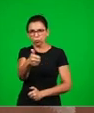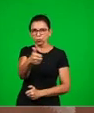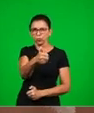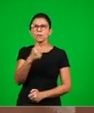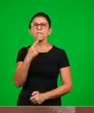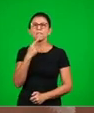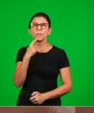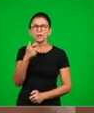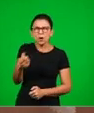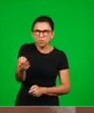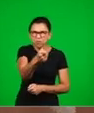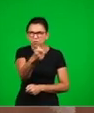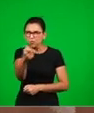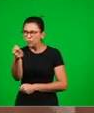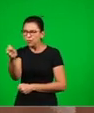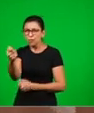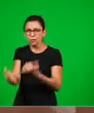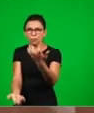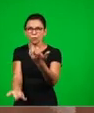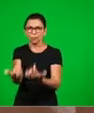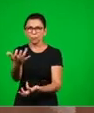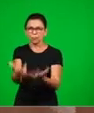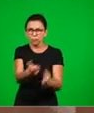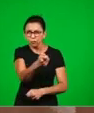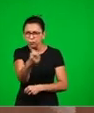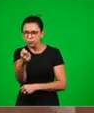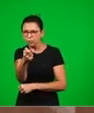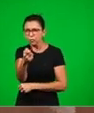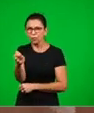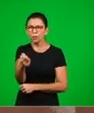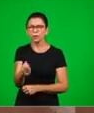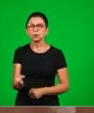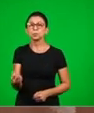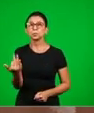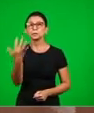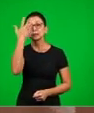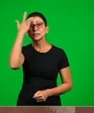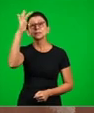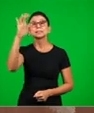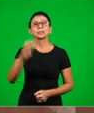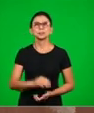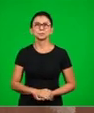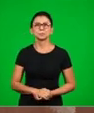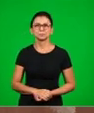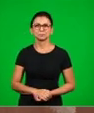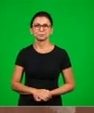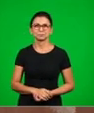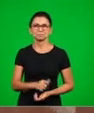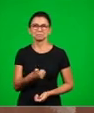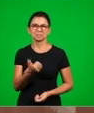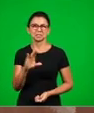Nós mandamos os pais levantar as mãos lá, 10%. E as crianças todas hoje sabem.